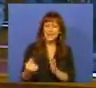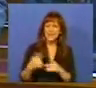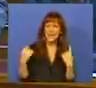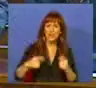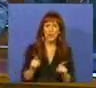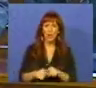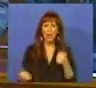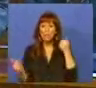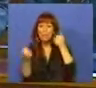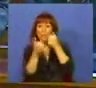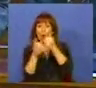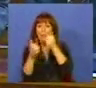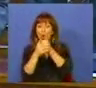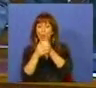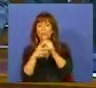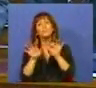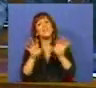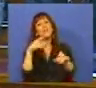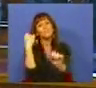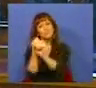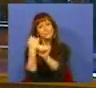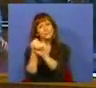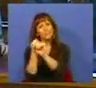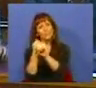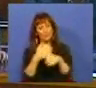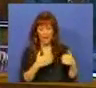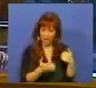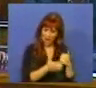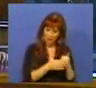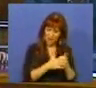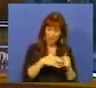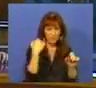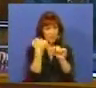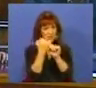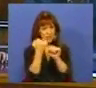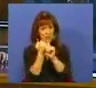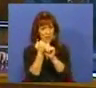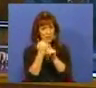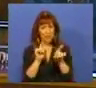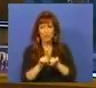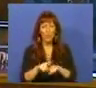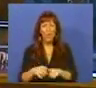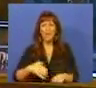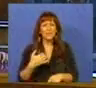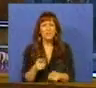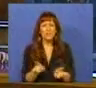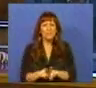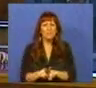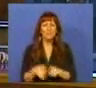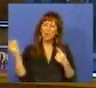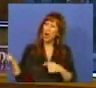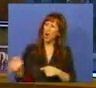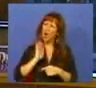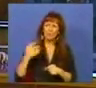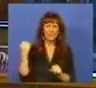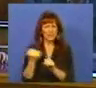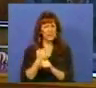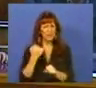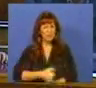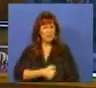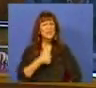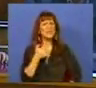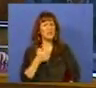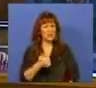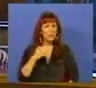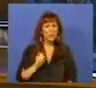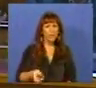um envelhecimento ativo. Um envelhecimento ativo não significa ter que trabalhar